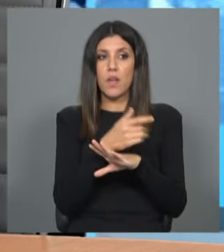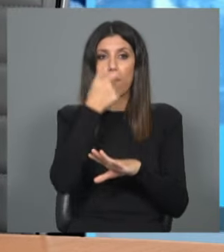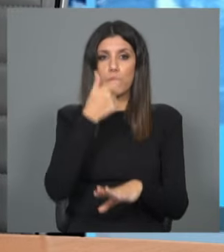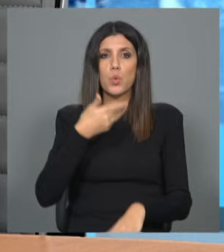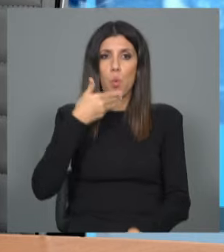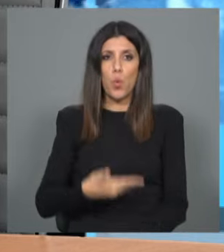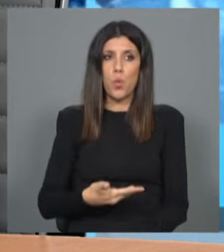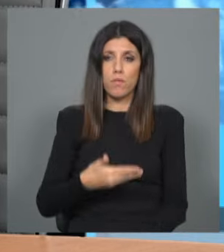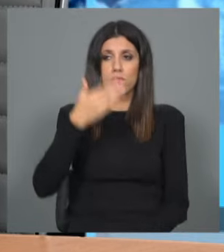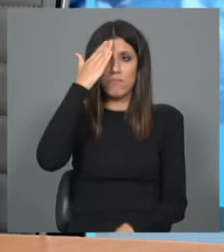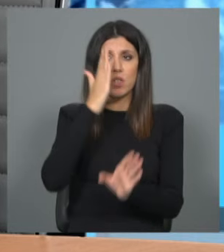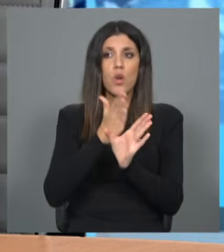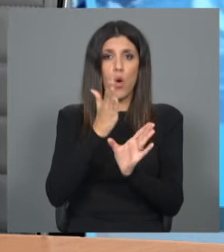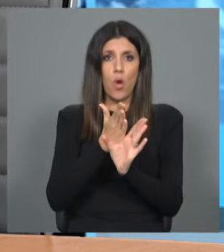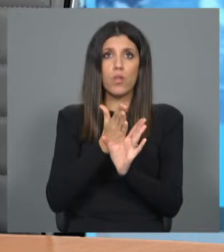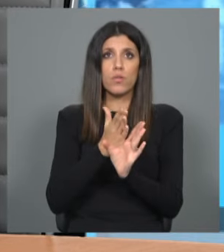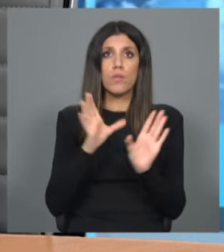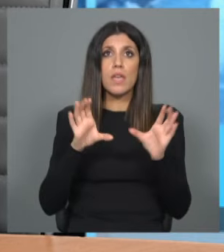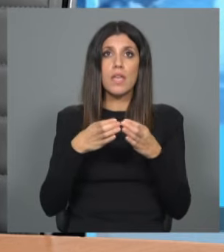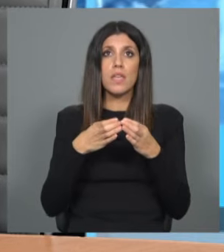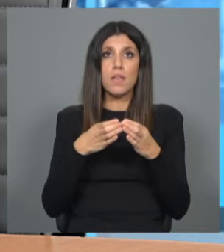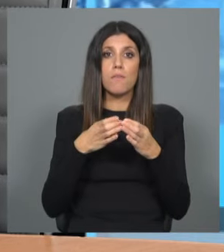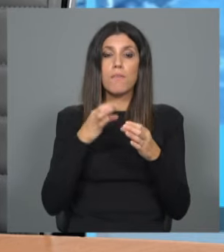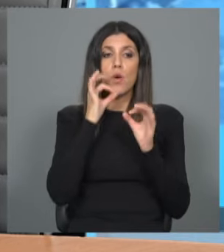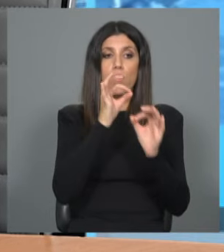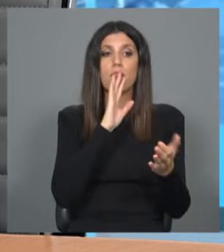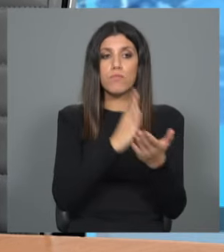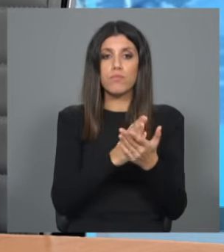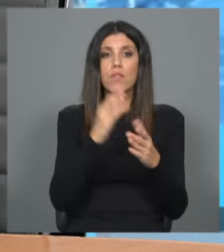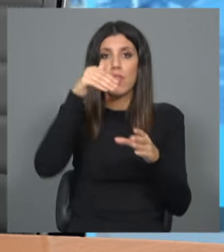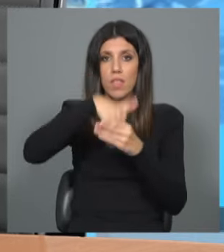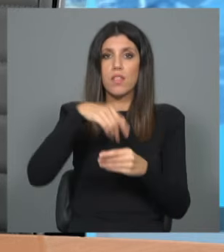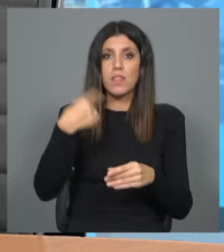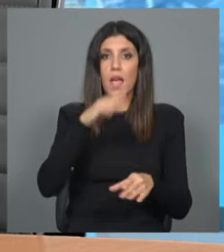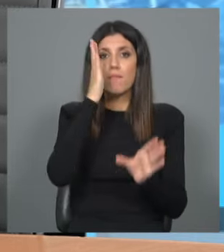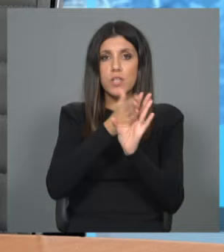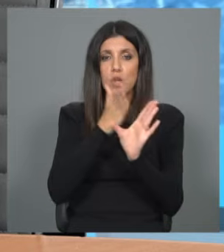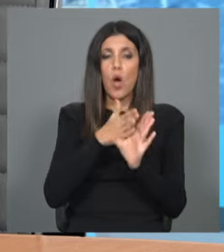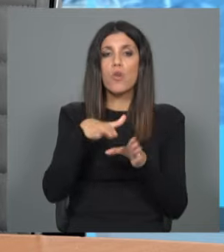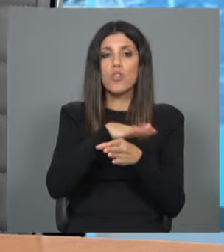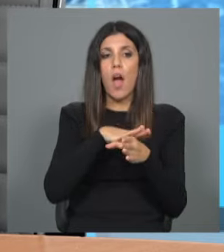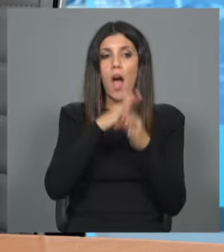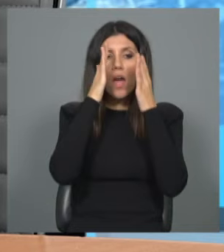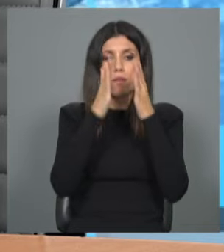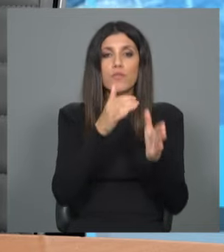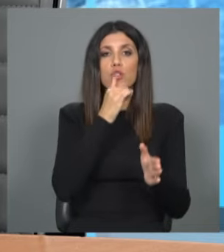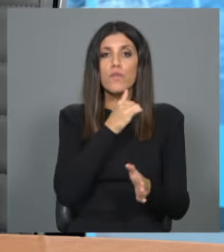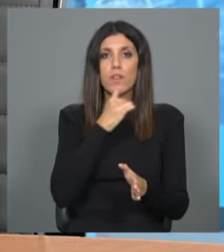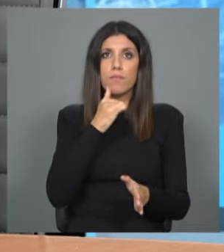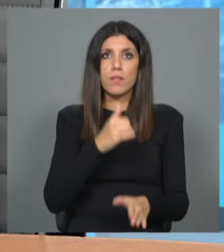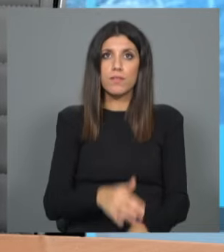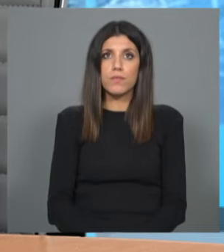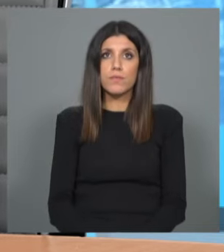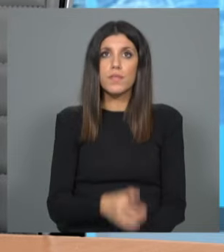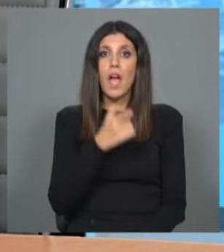mesmo para um psicólogo. Uma equipa de cuidados paliativos tem psicólogos especializados nesta área e sem essa especialização